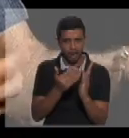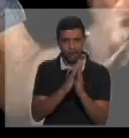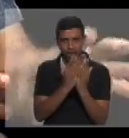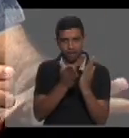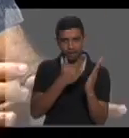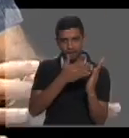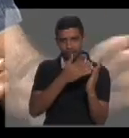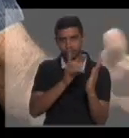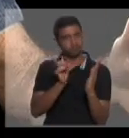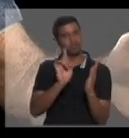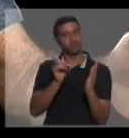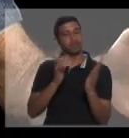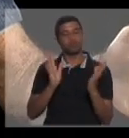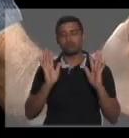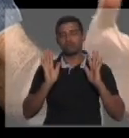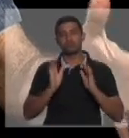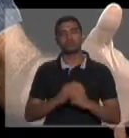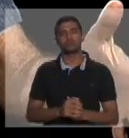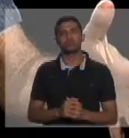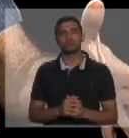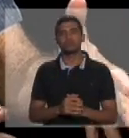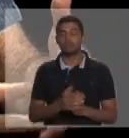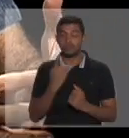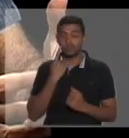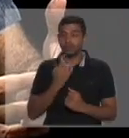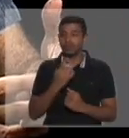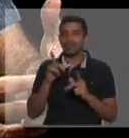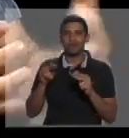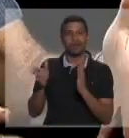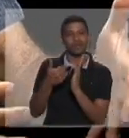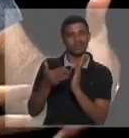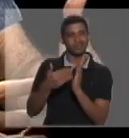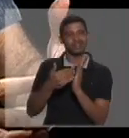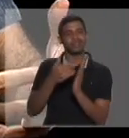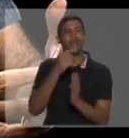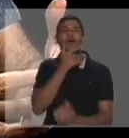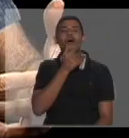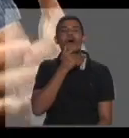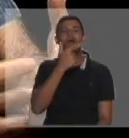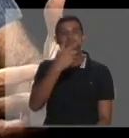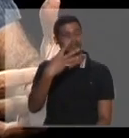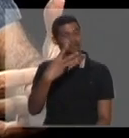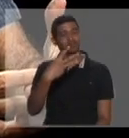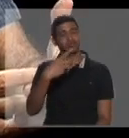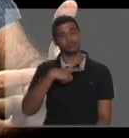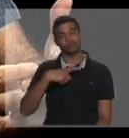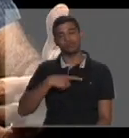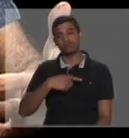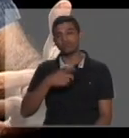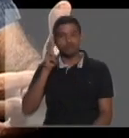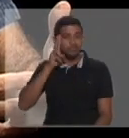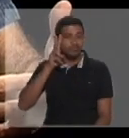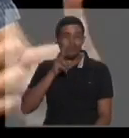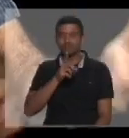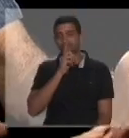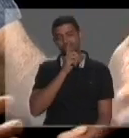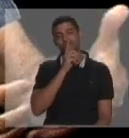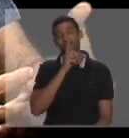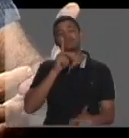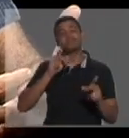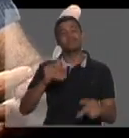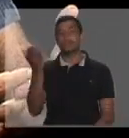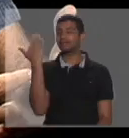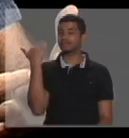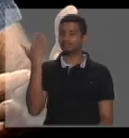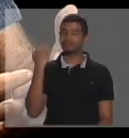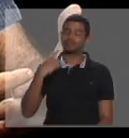foi produzido, isso me interessa já na largada. Então, assim, o próprio Menino 23 tinha ali uma história de silenciamento. Nós tínhamos